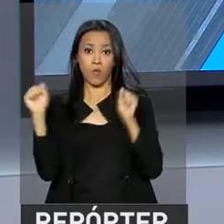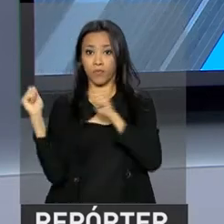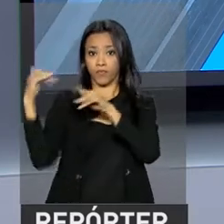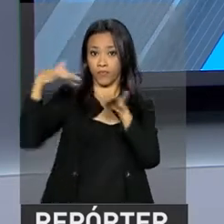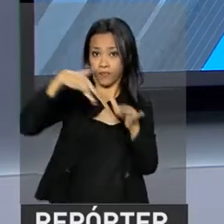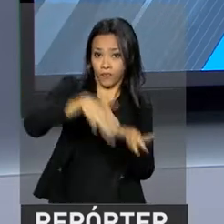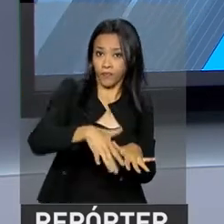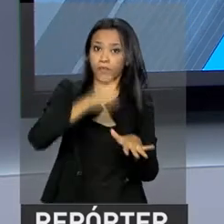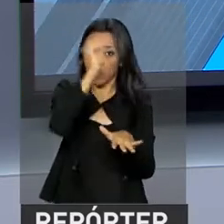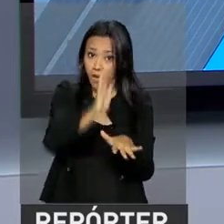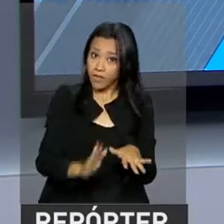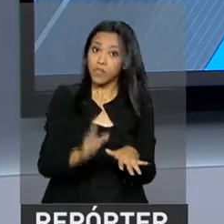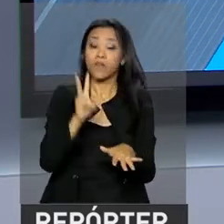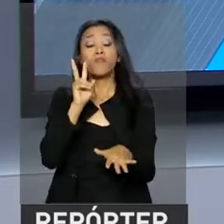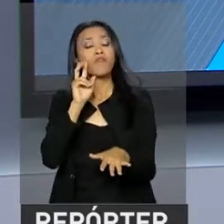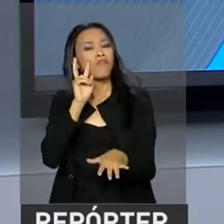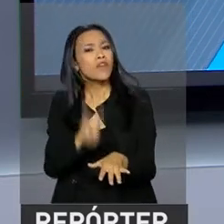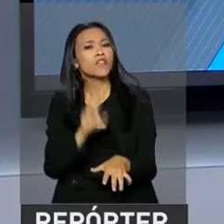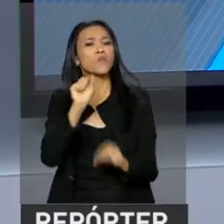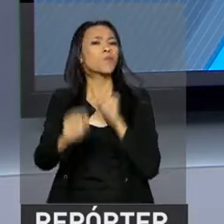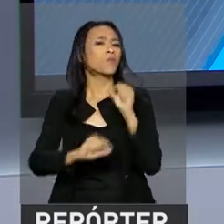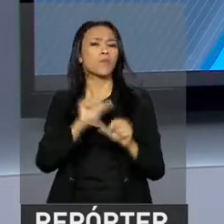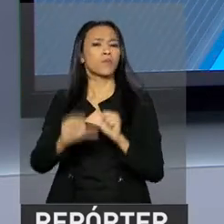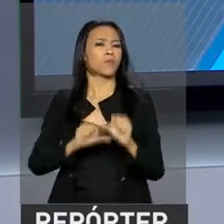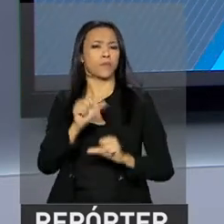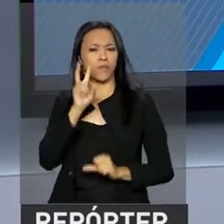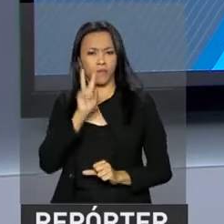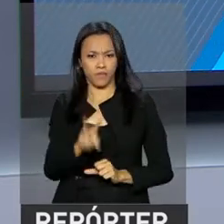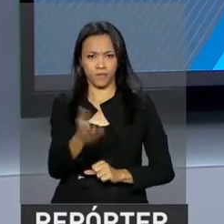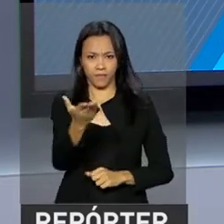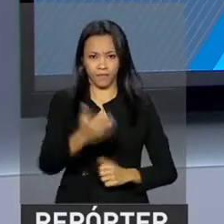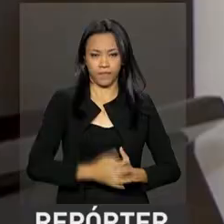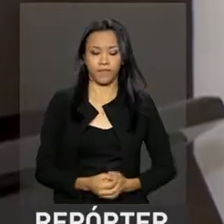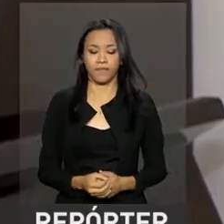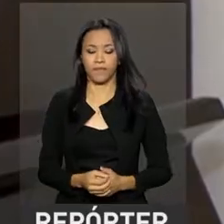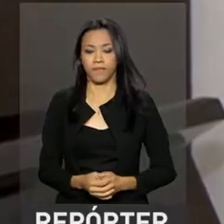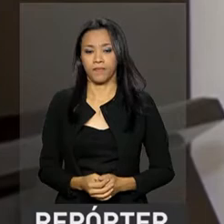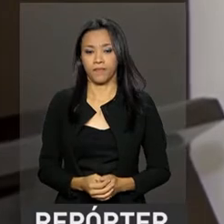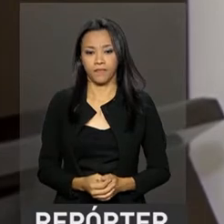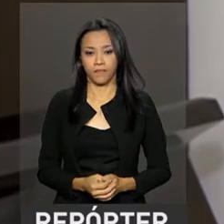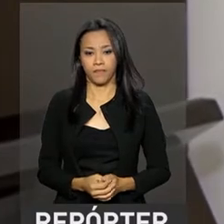visitantes veja o que muda na reportagem de josé luiz filho